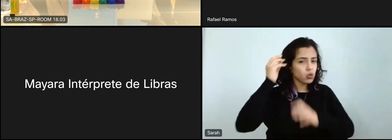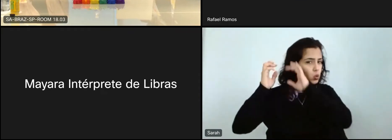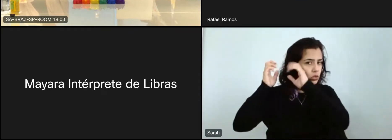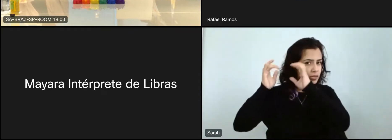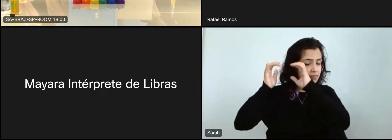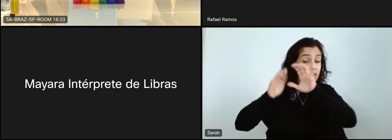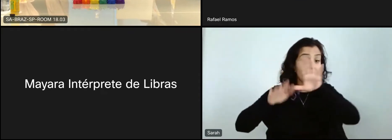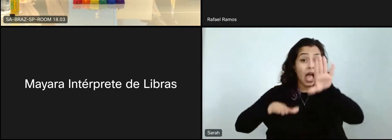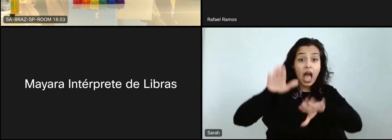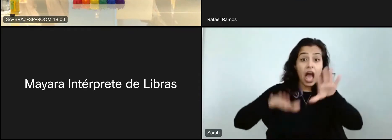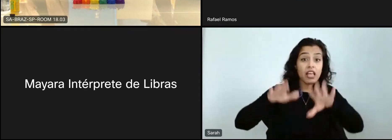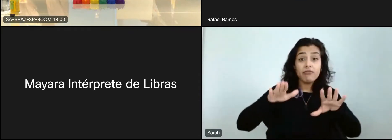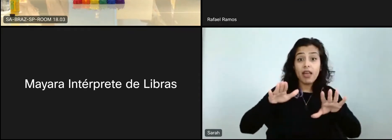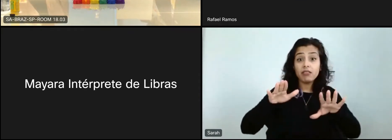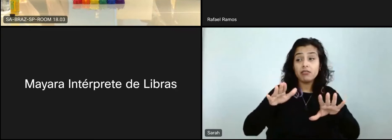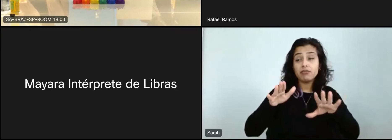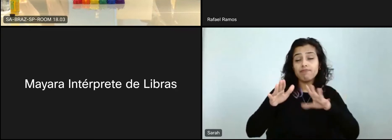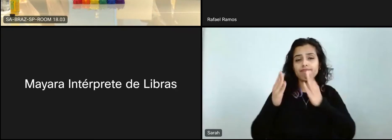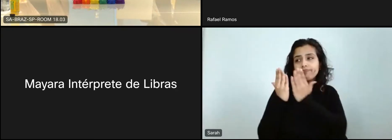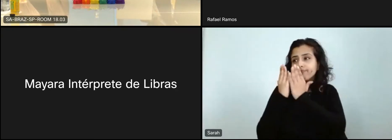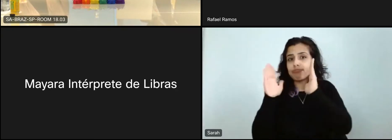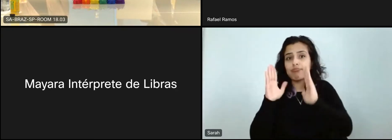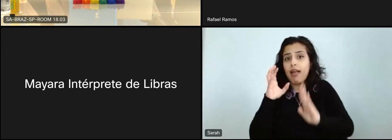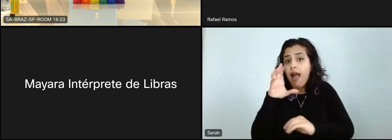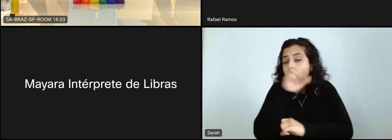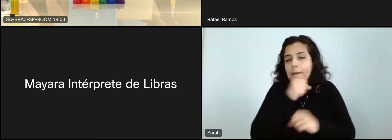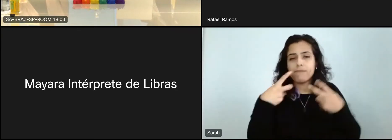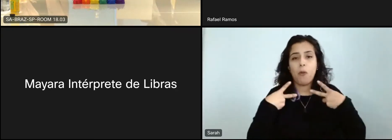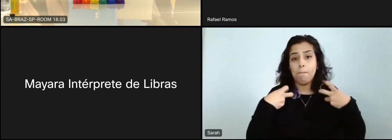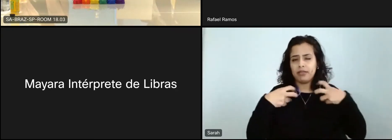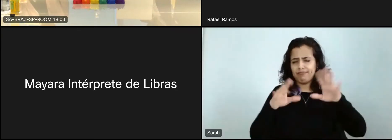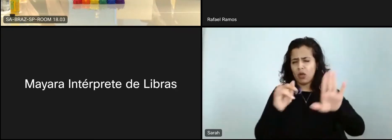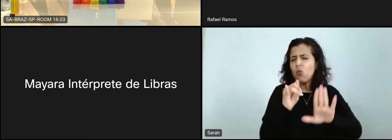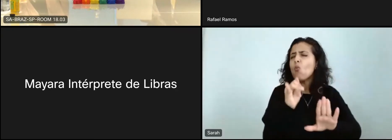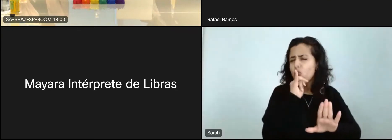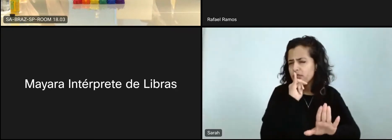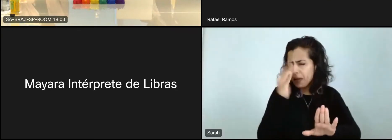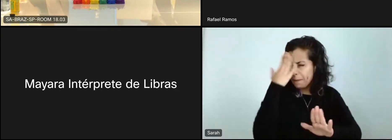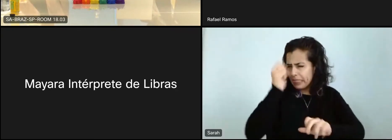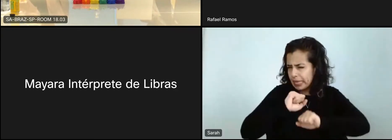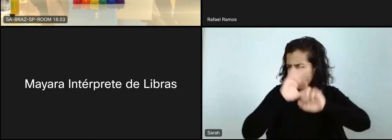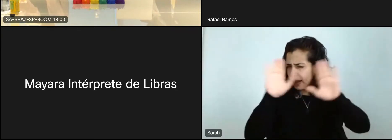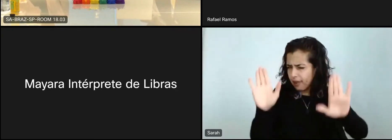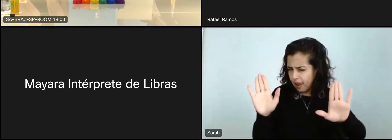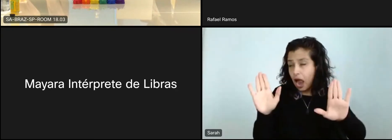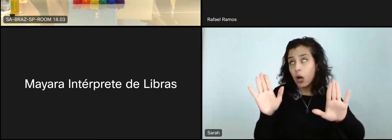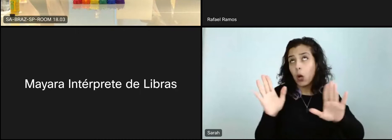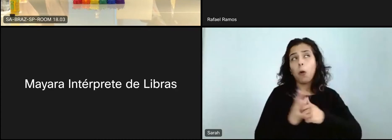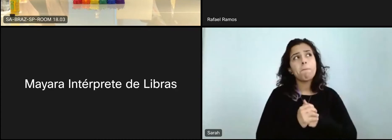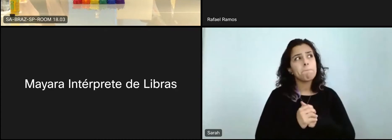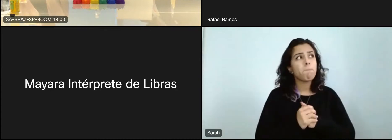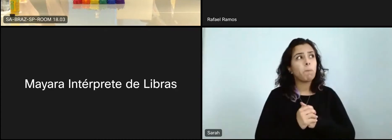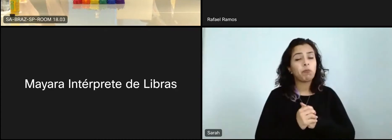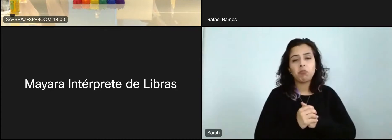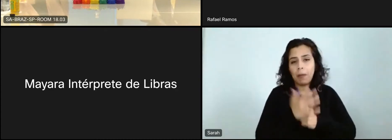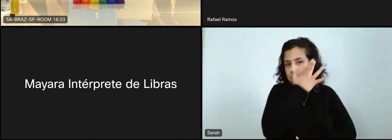milésimos de segundos. Então, quando eu vou dar um exemplo mais claro, né, sobre isso, né? De repente, o líder ou a pessoa